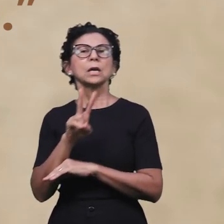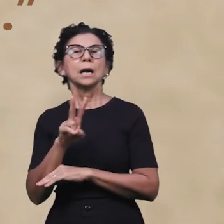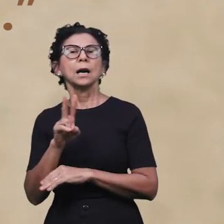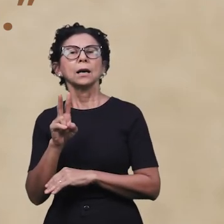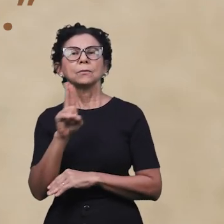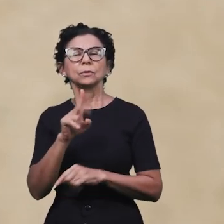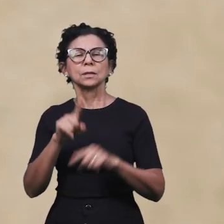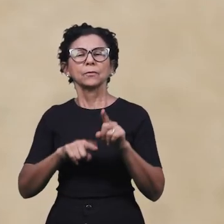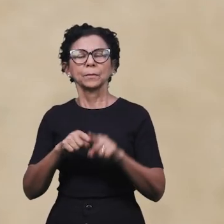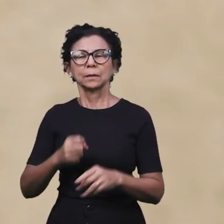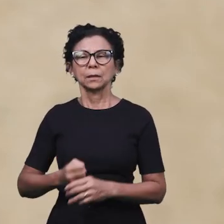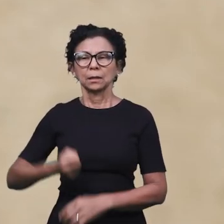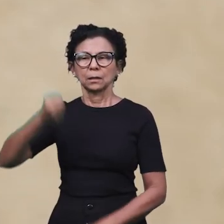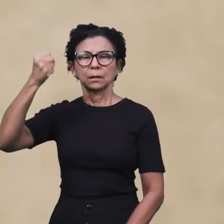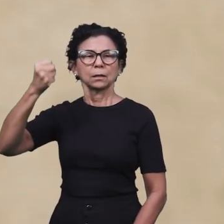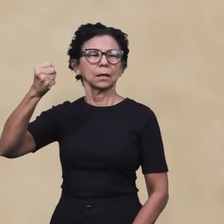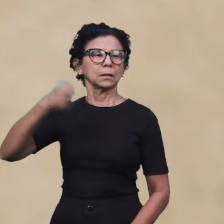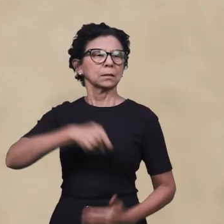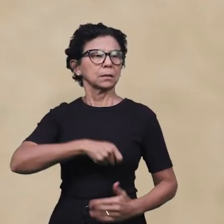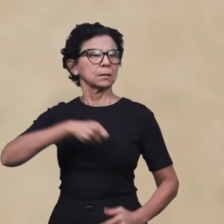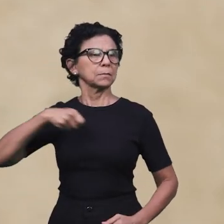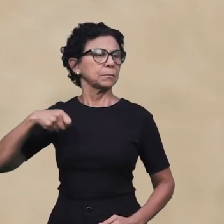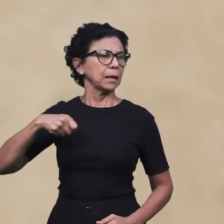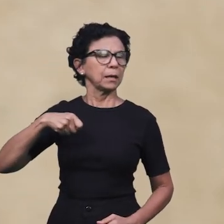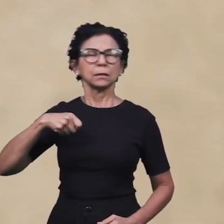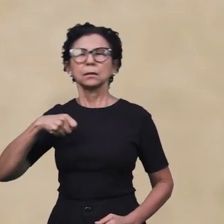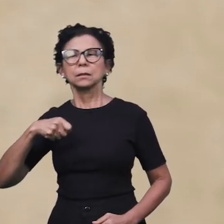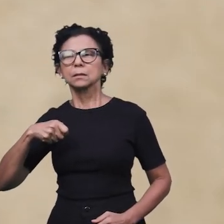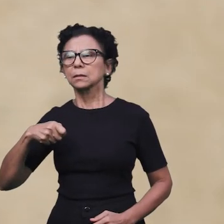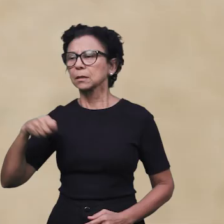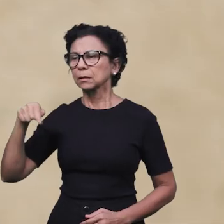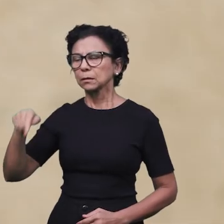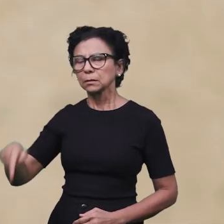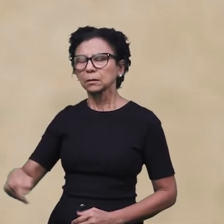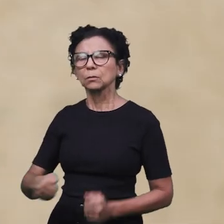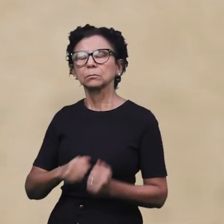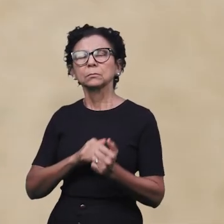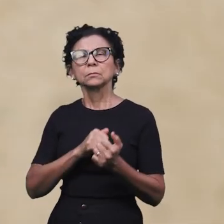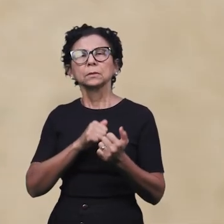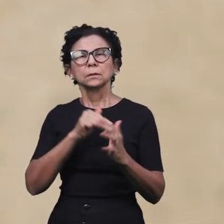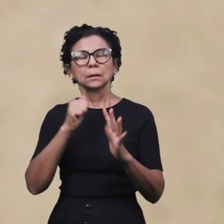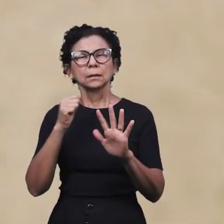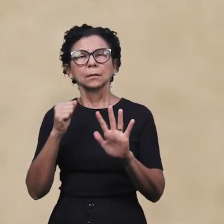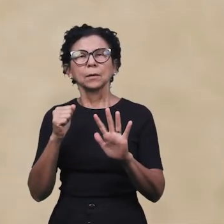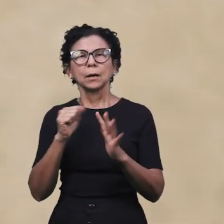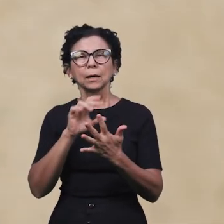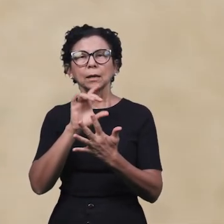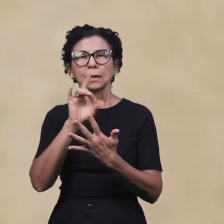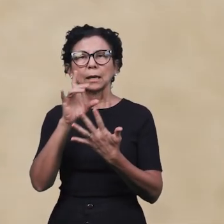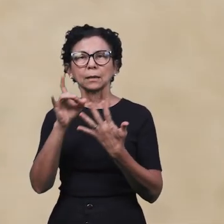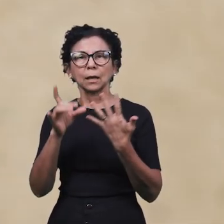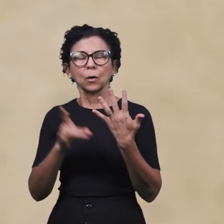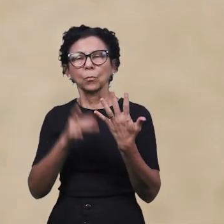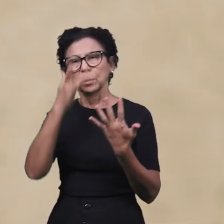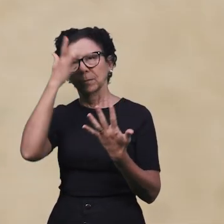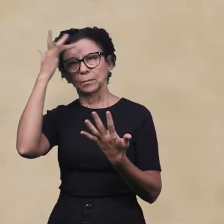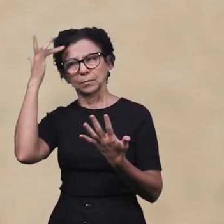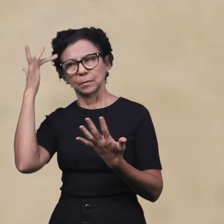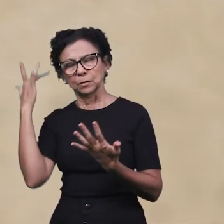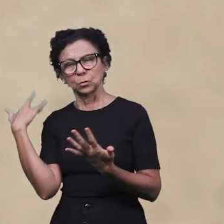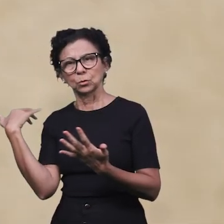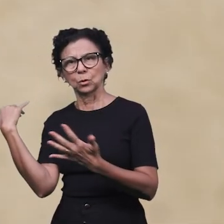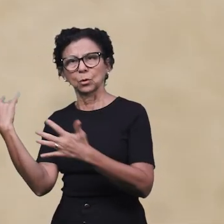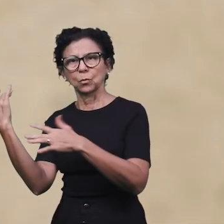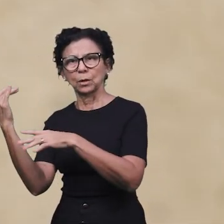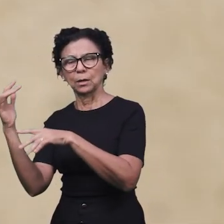casa de Judá, os que edificavam o muro, e os que traziam as cargas, e os que carregavam, cada um com uma mão fazia a